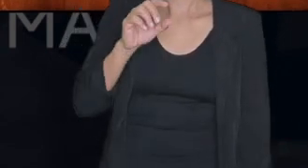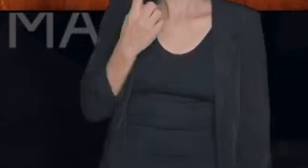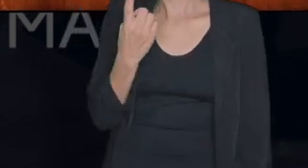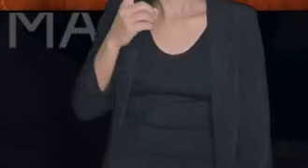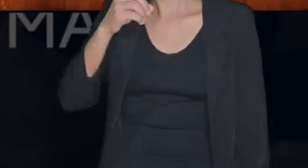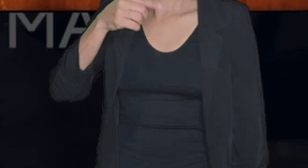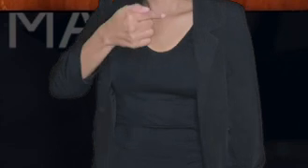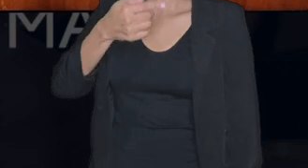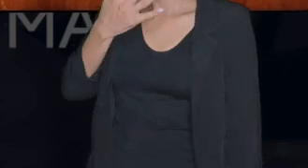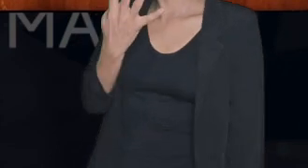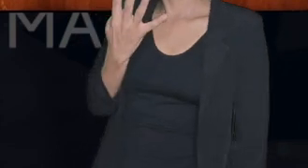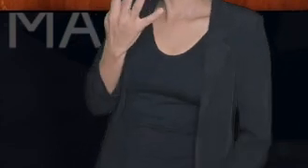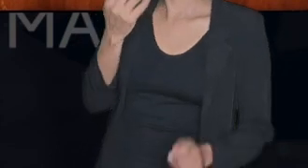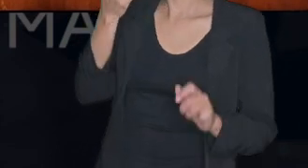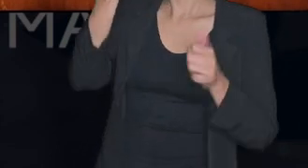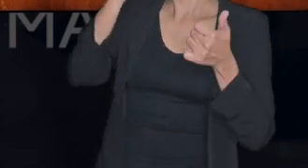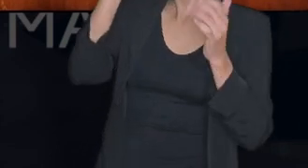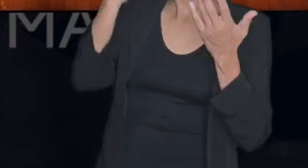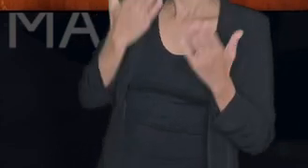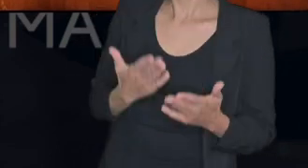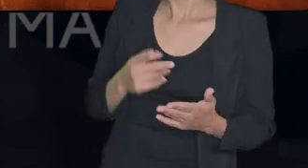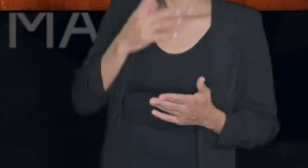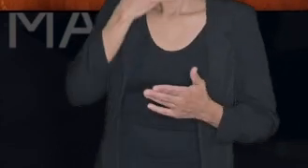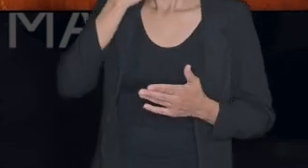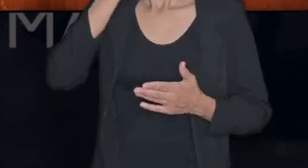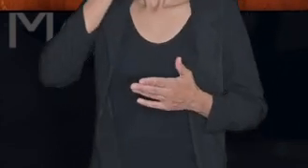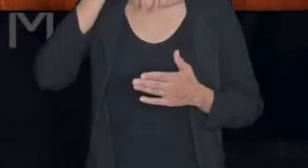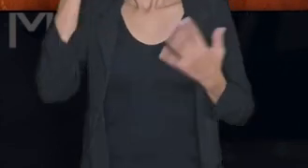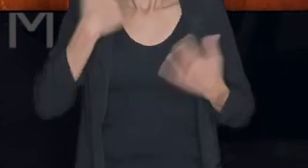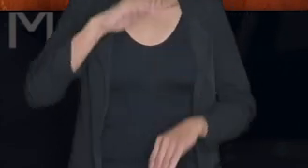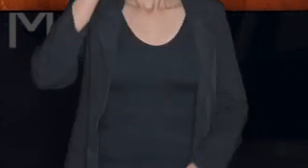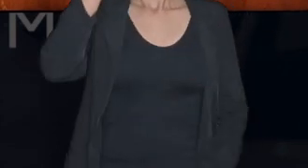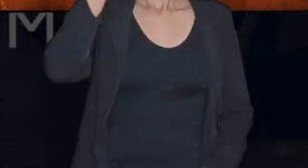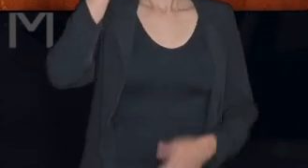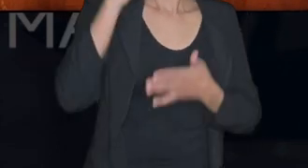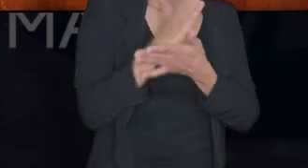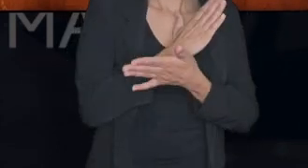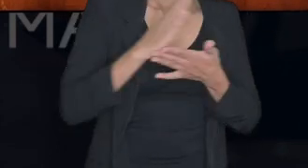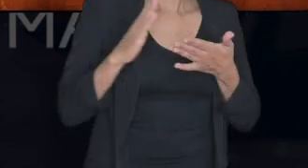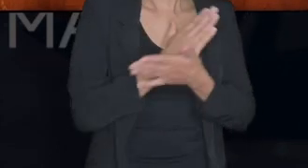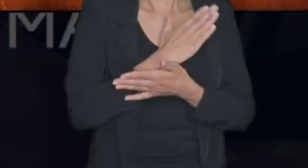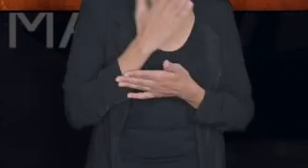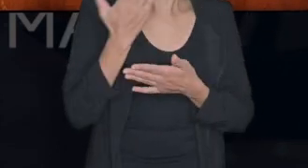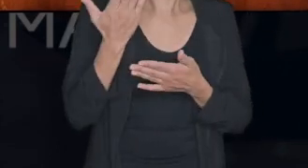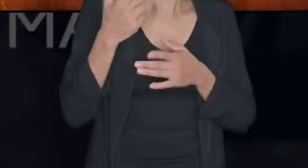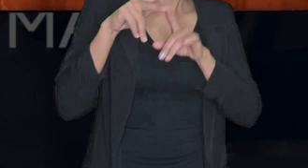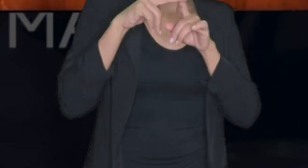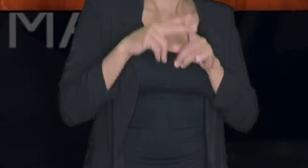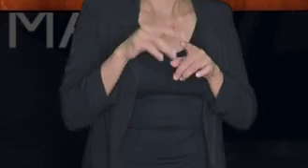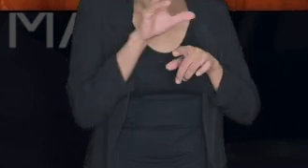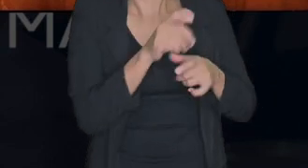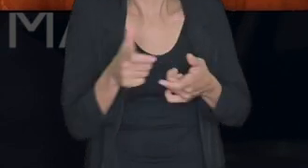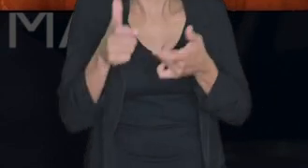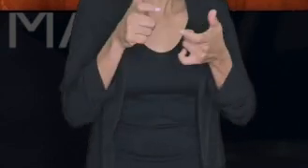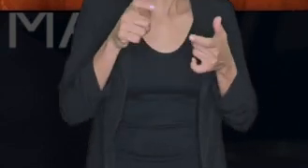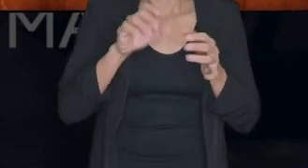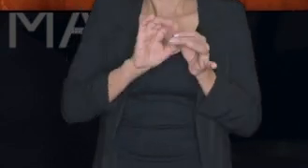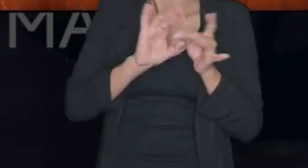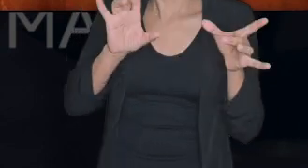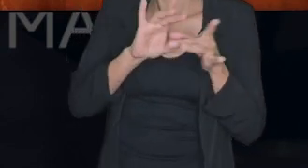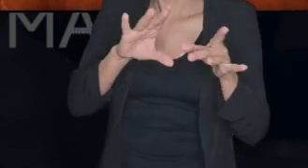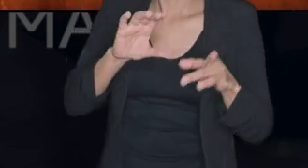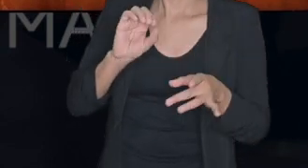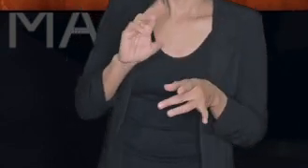as trevas da compreensão de algumas corregedorias que autorizam um oba-oba de partilha de bens